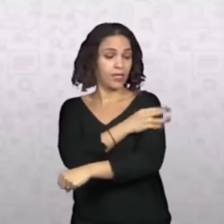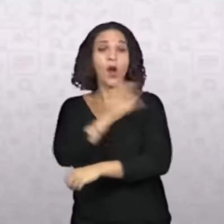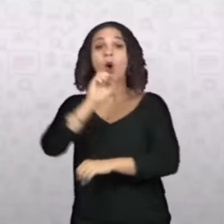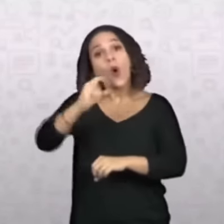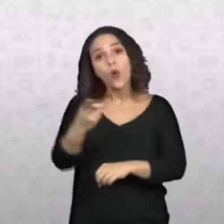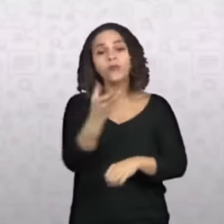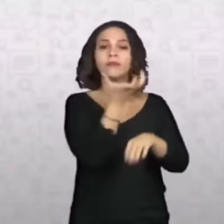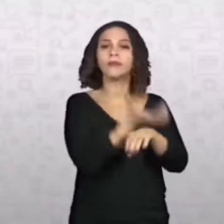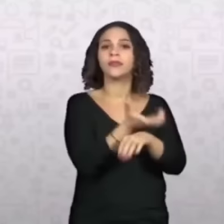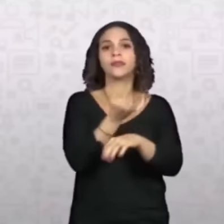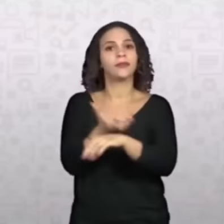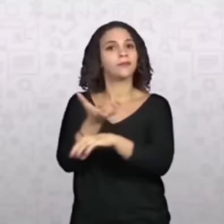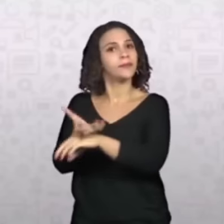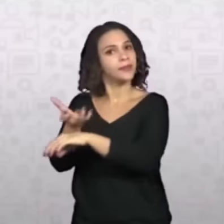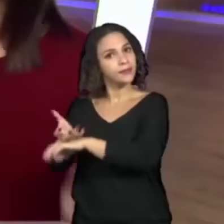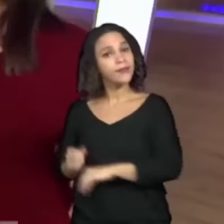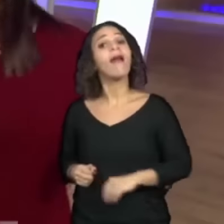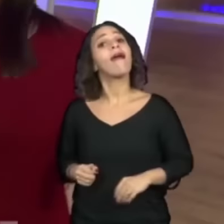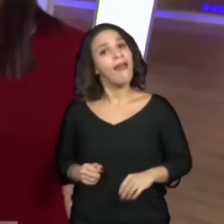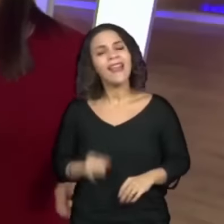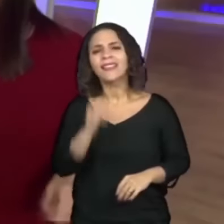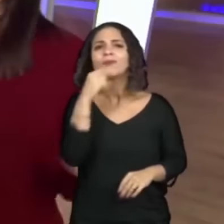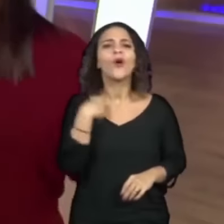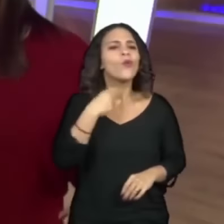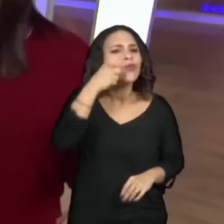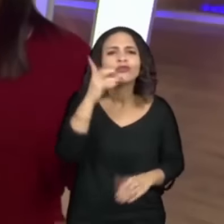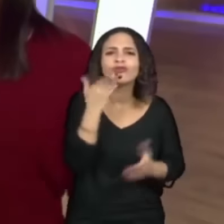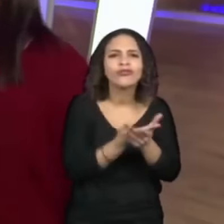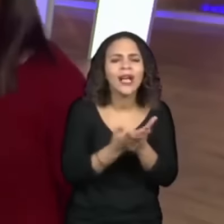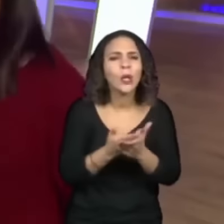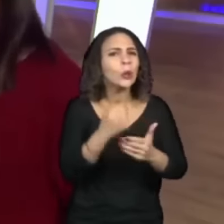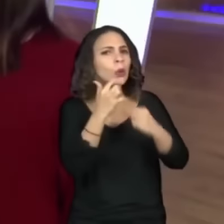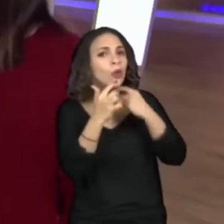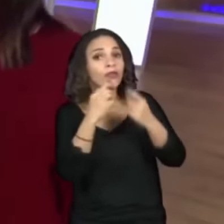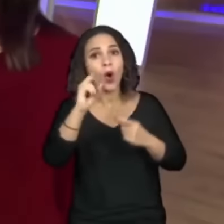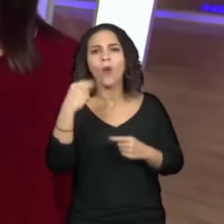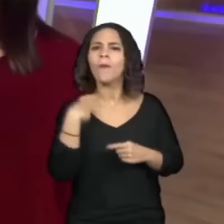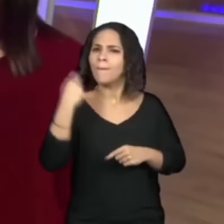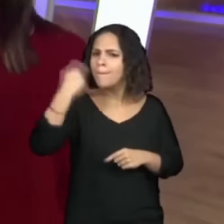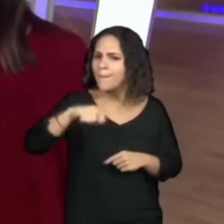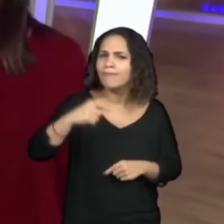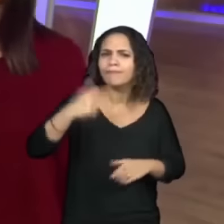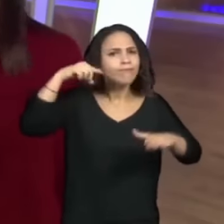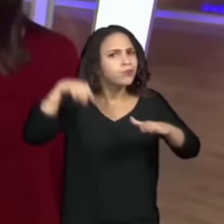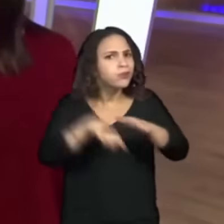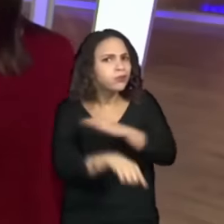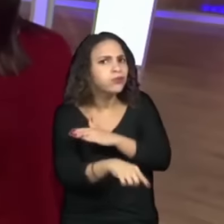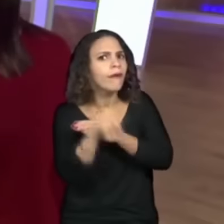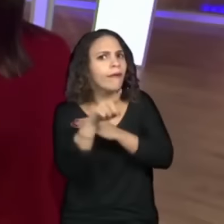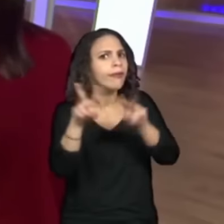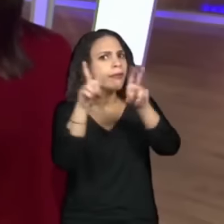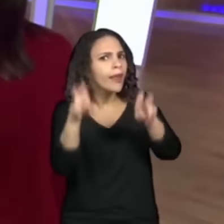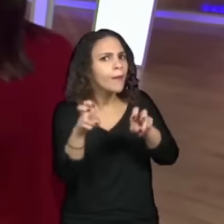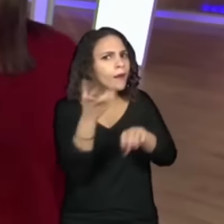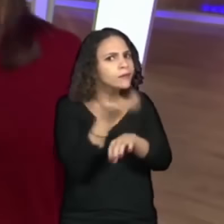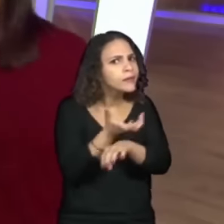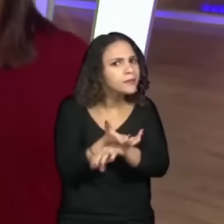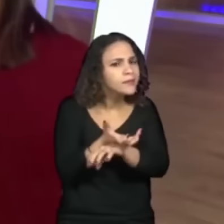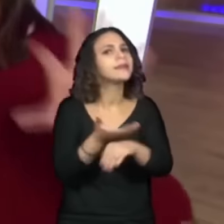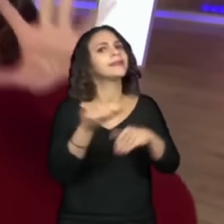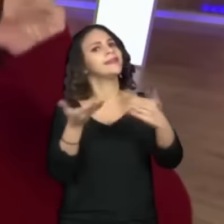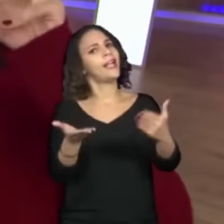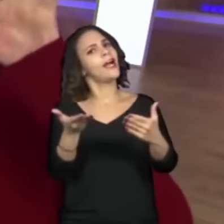por componente curricular. Então se você perdeu uma aula, se você ficou com dúvida, ou melhor, se você quer aprofundar os estudos em determinada matéria,